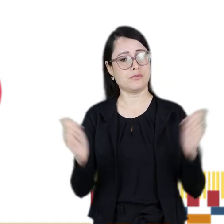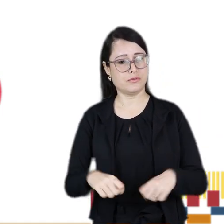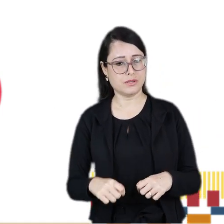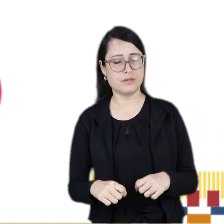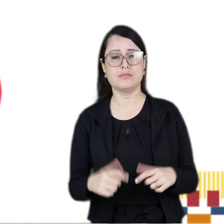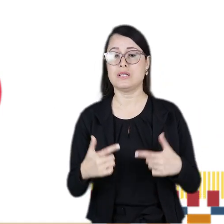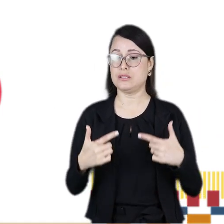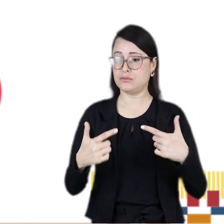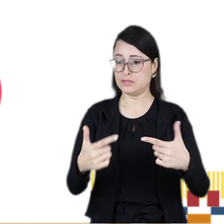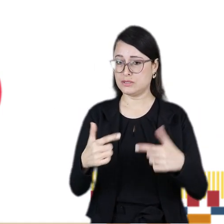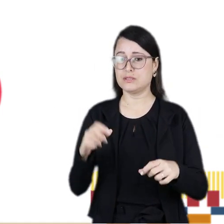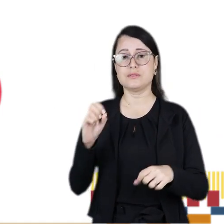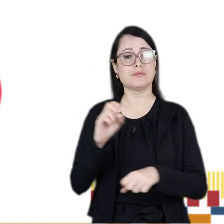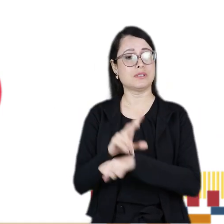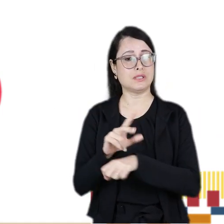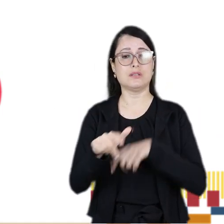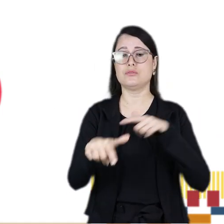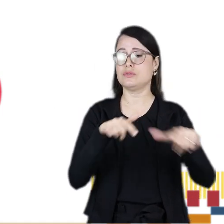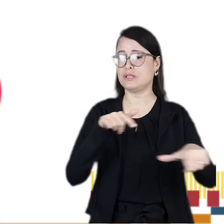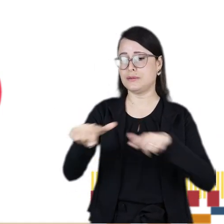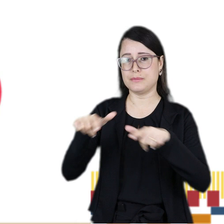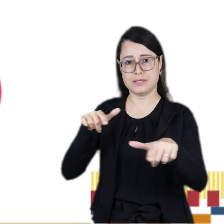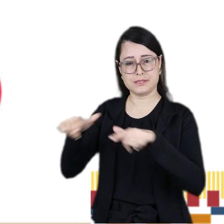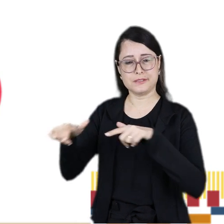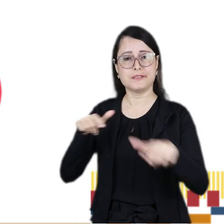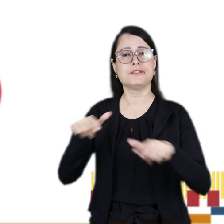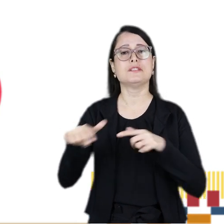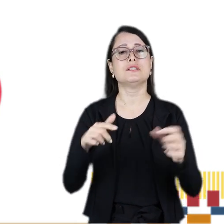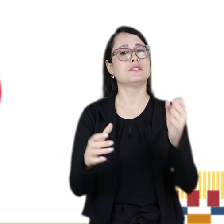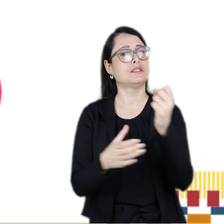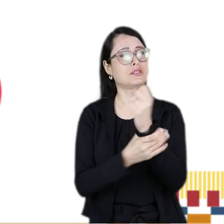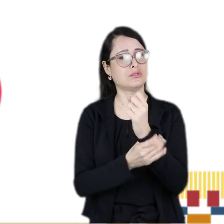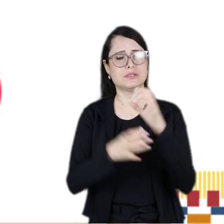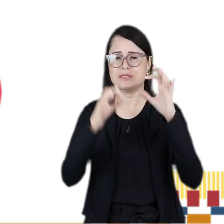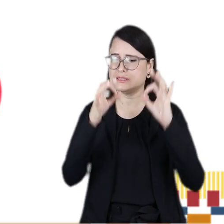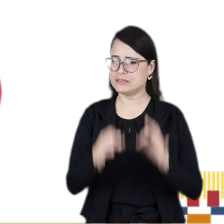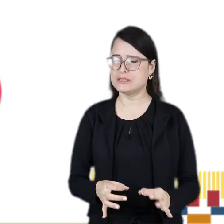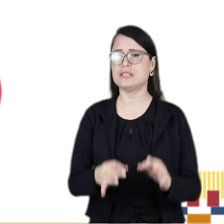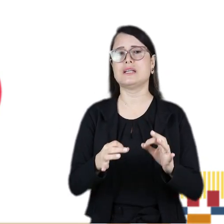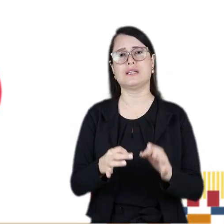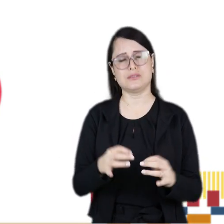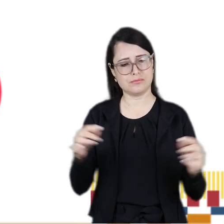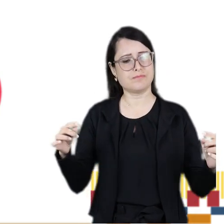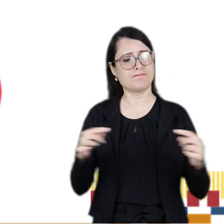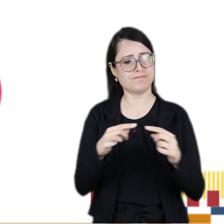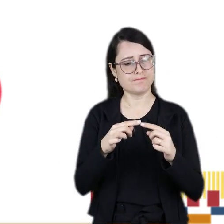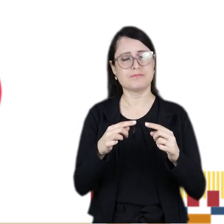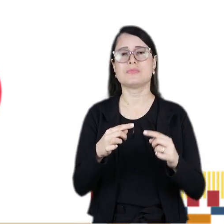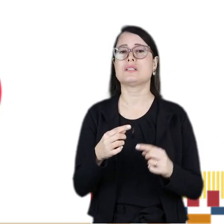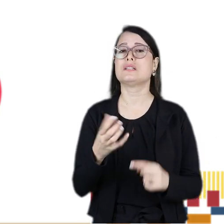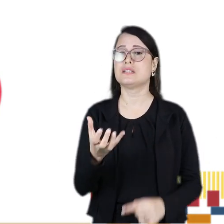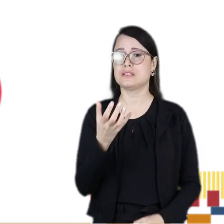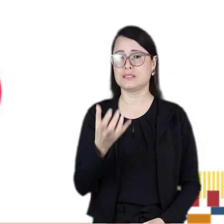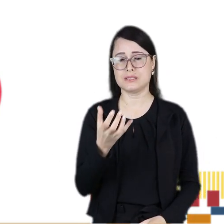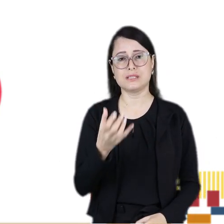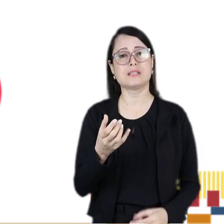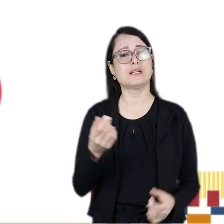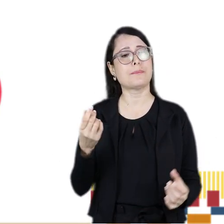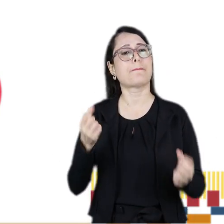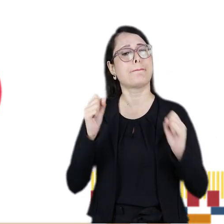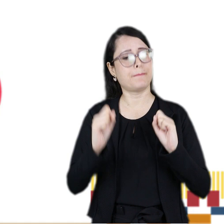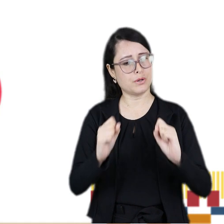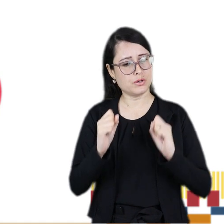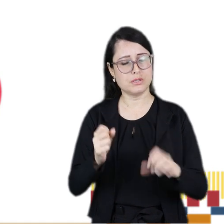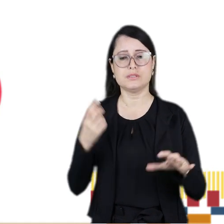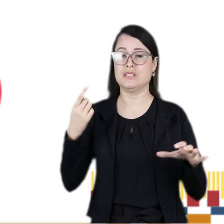trabalho, no mundo do trabalho, né? Mais segura, mais assertiva e coerente com aquilo que ele pode aprofundar sobre